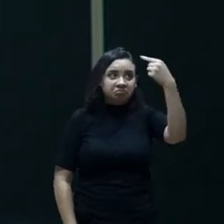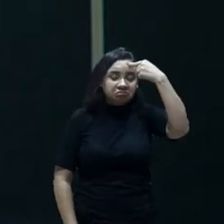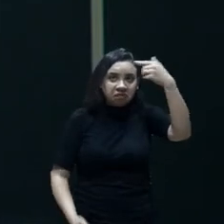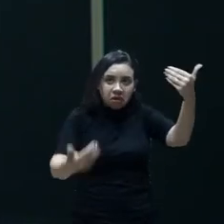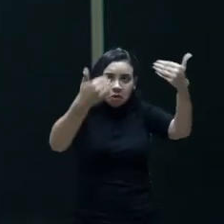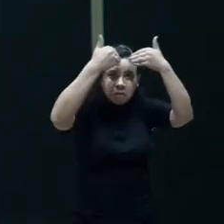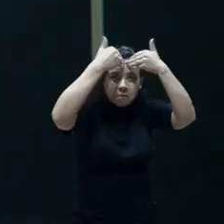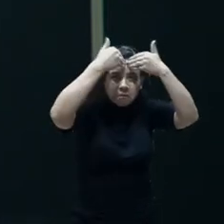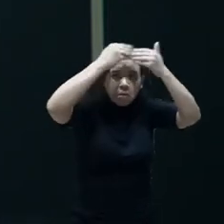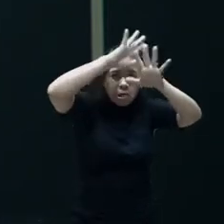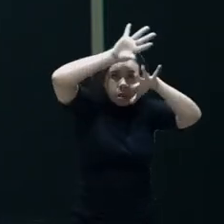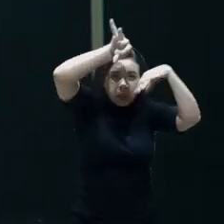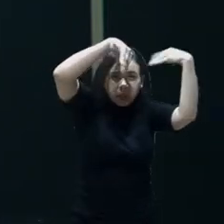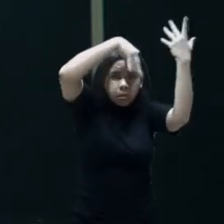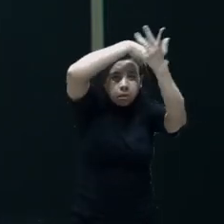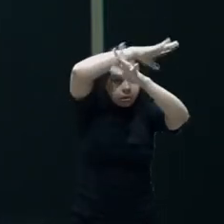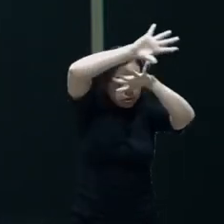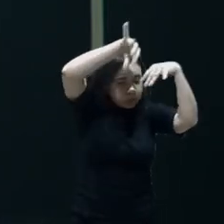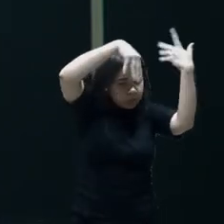Quando não tem palavra de Deus, tem medo.